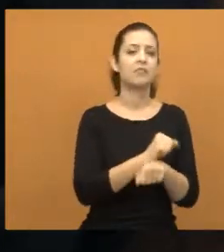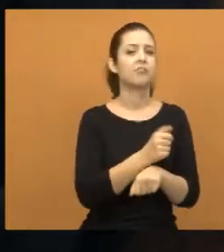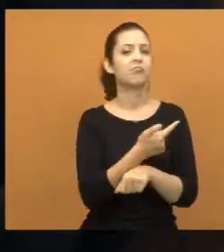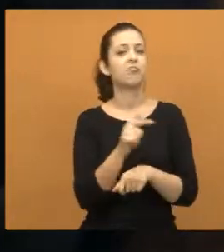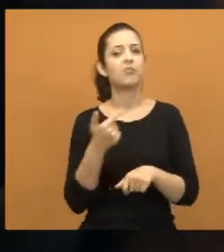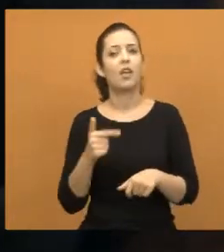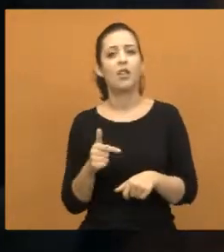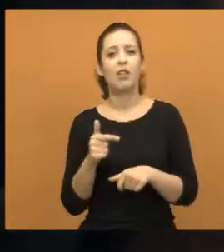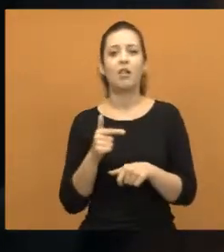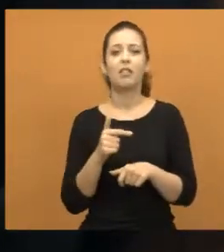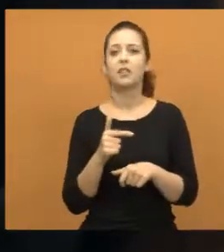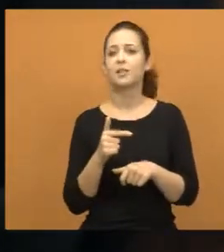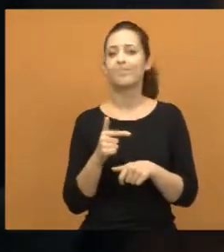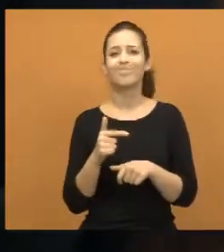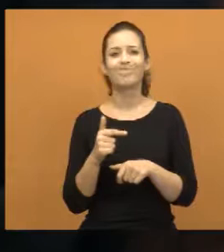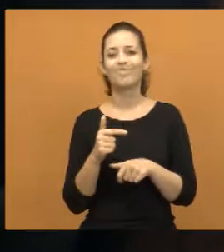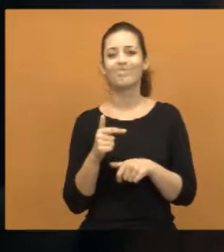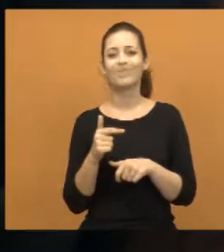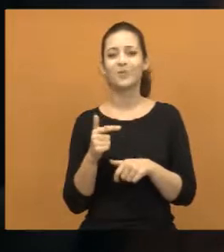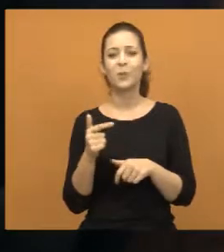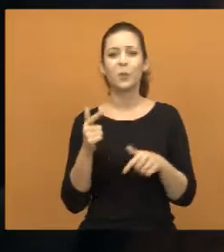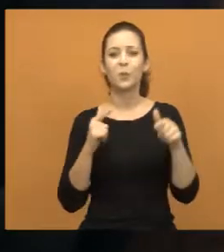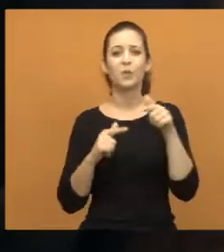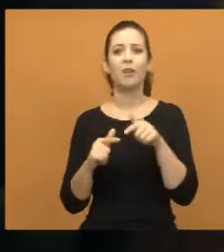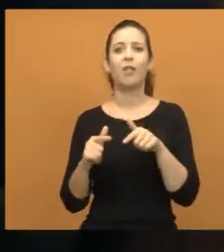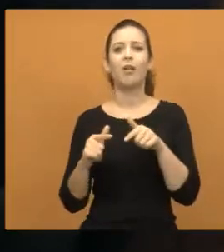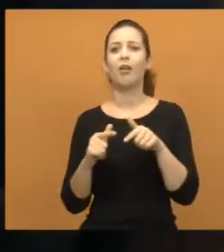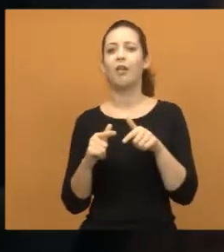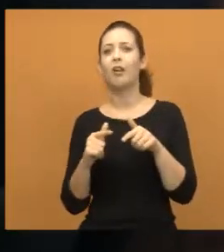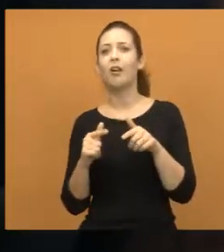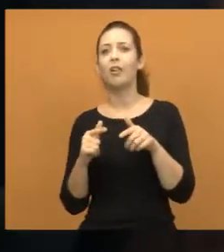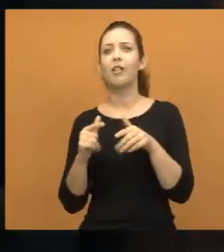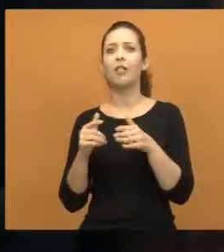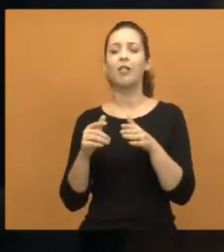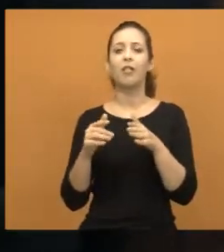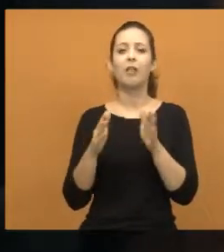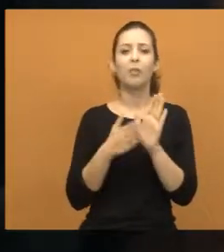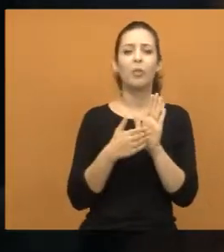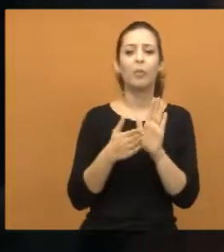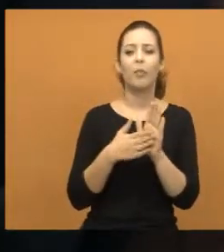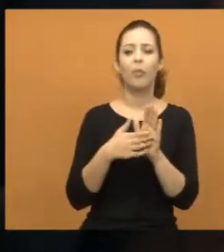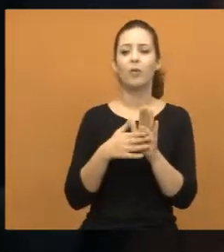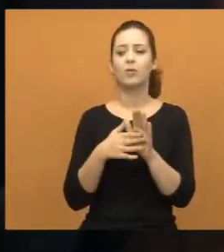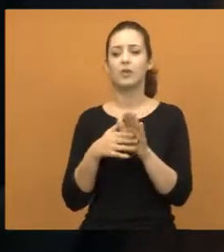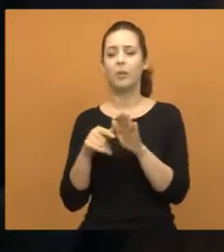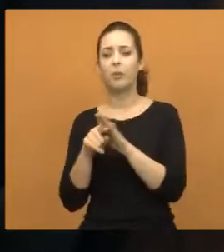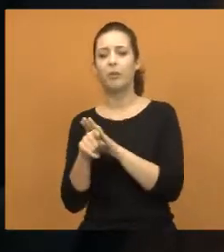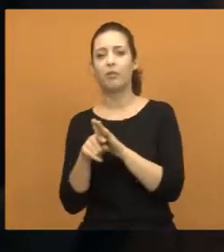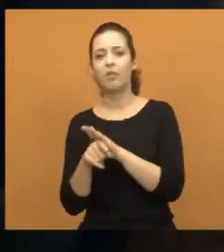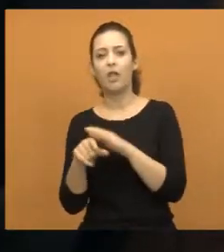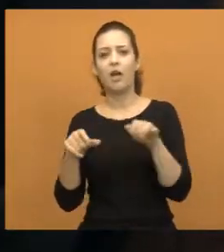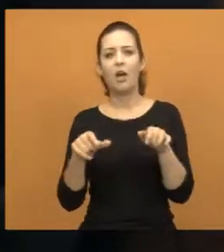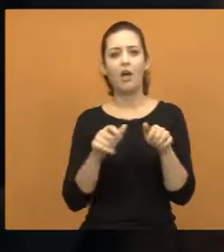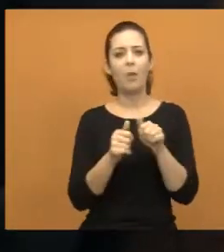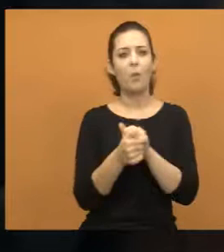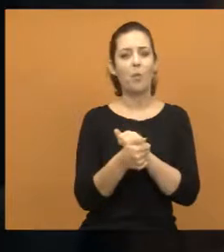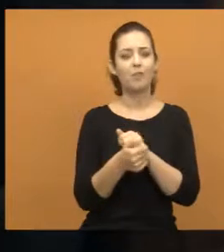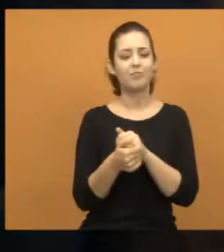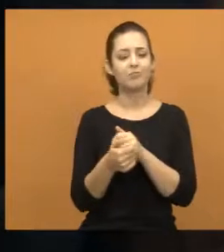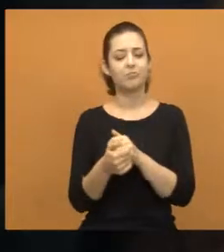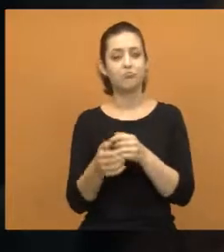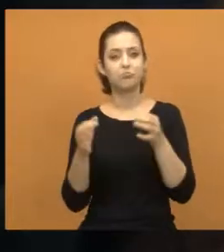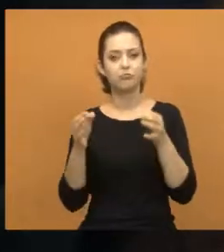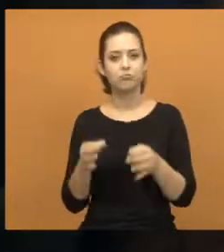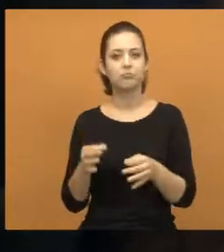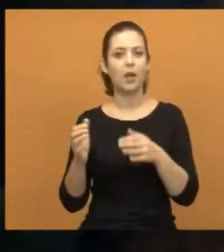tem o respaldo para poder conseguir arrumar a todas as quadras, tenho certeza que